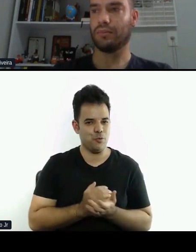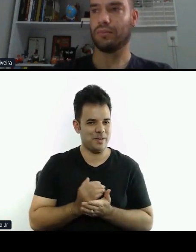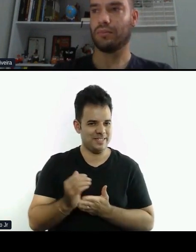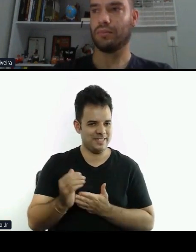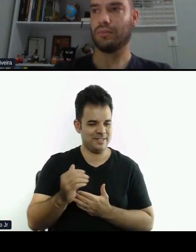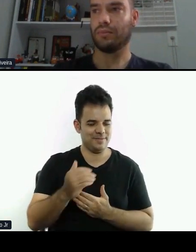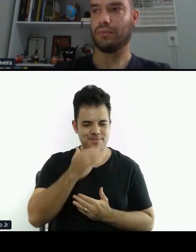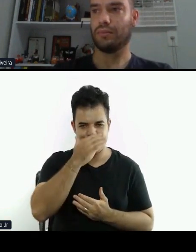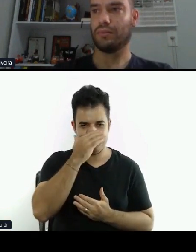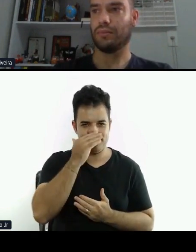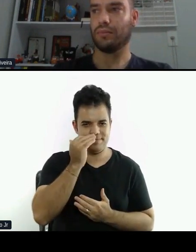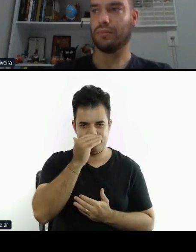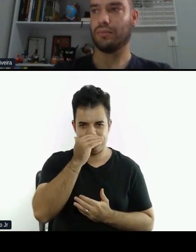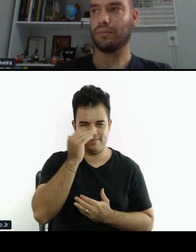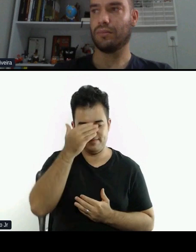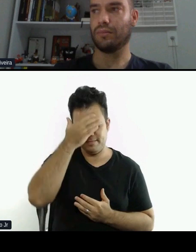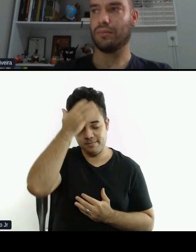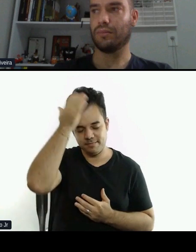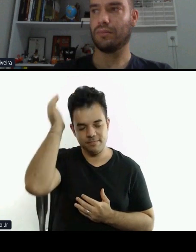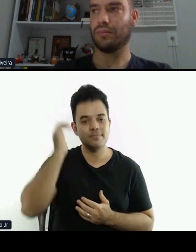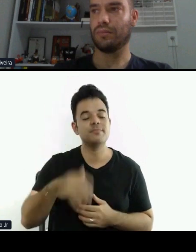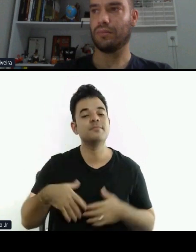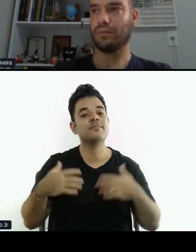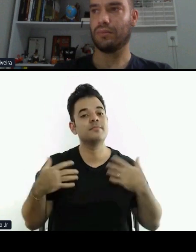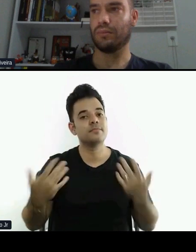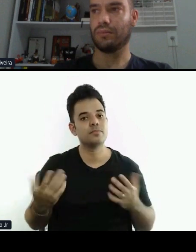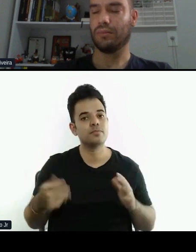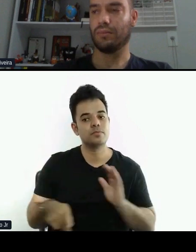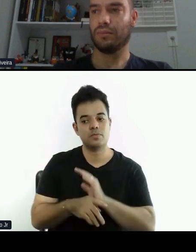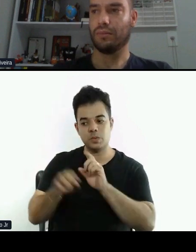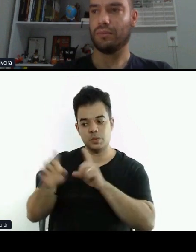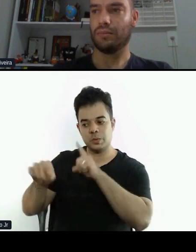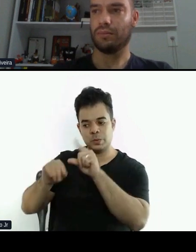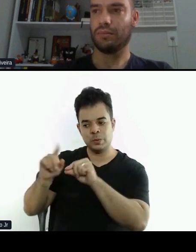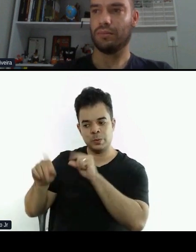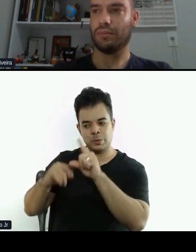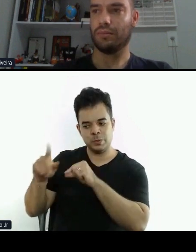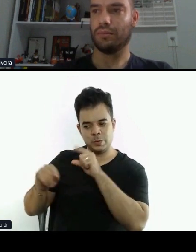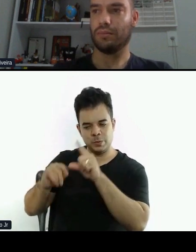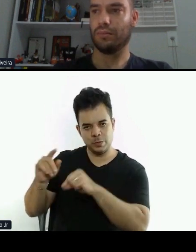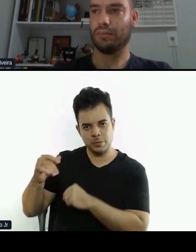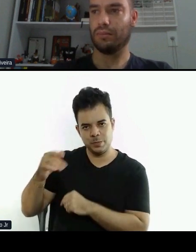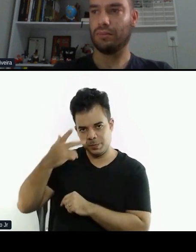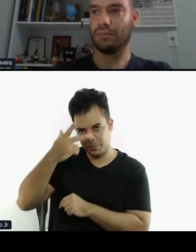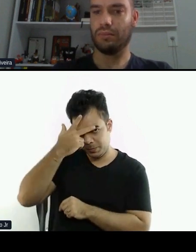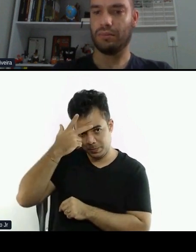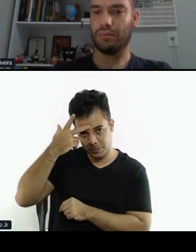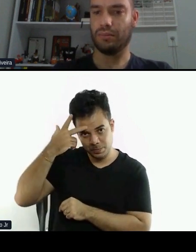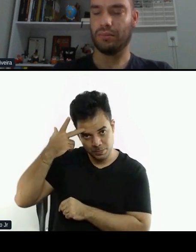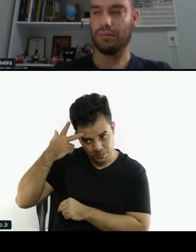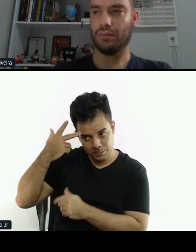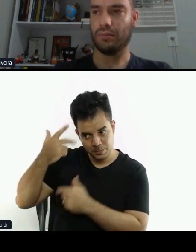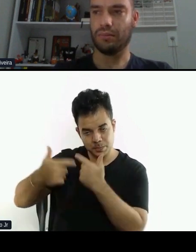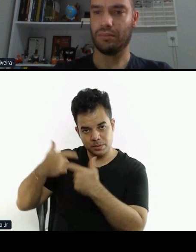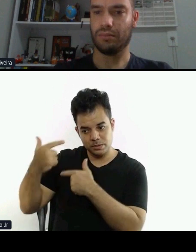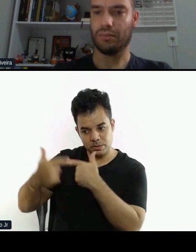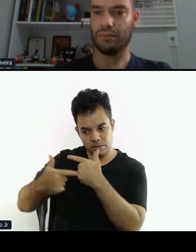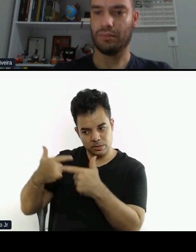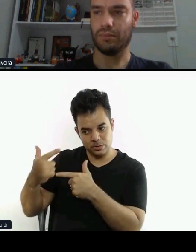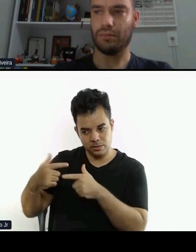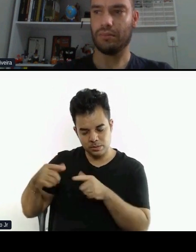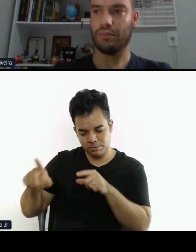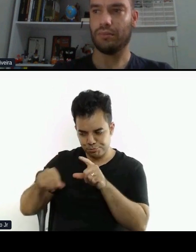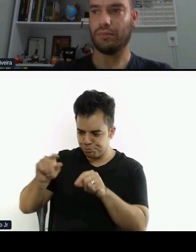Então, desde o recrutamento, né, de pessoas para o trabalho, né, seja